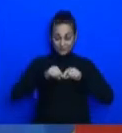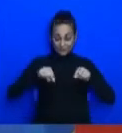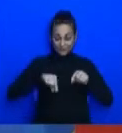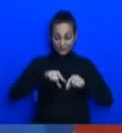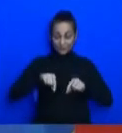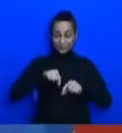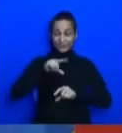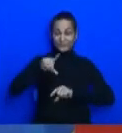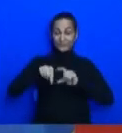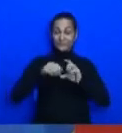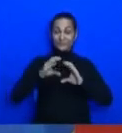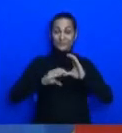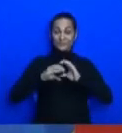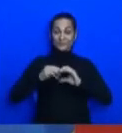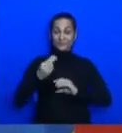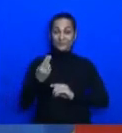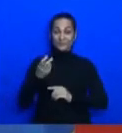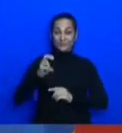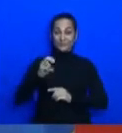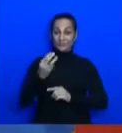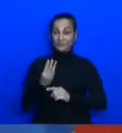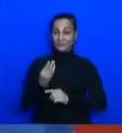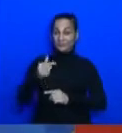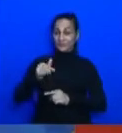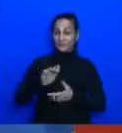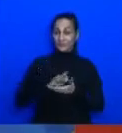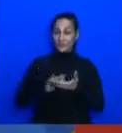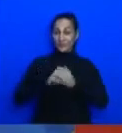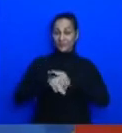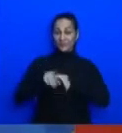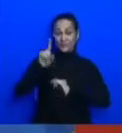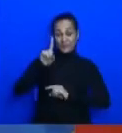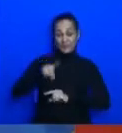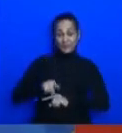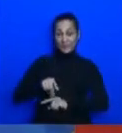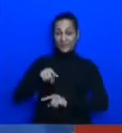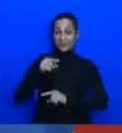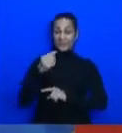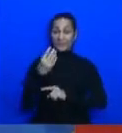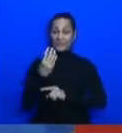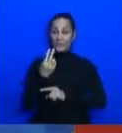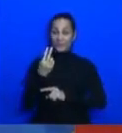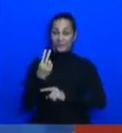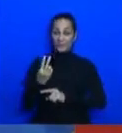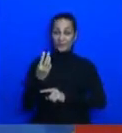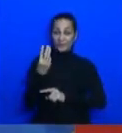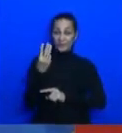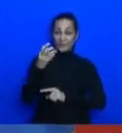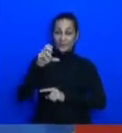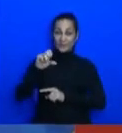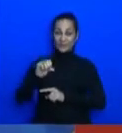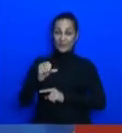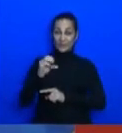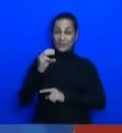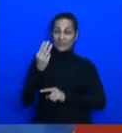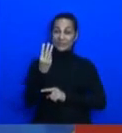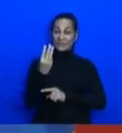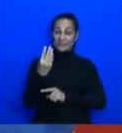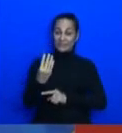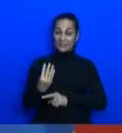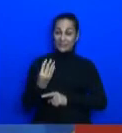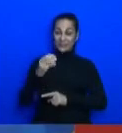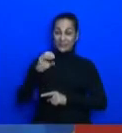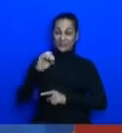números sorteados no concurso 2.537 da Lotomania foram 42, 39,